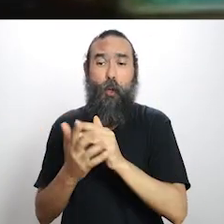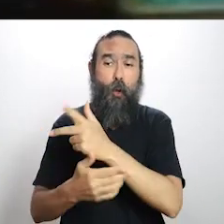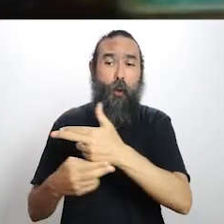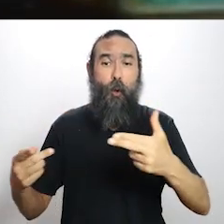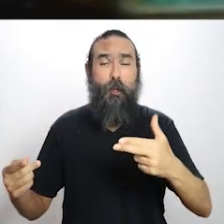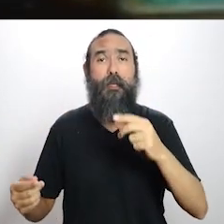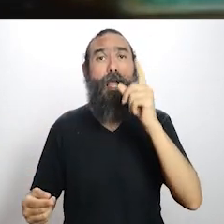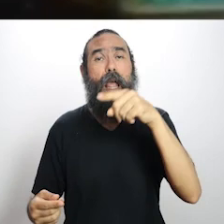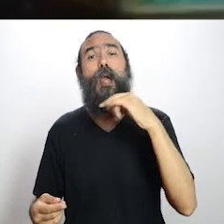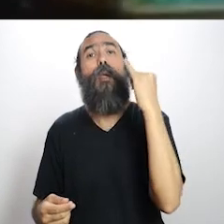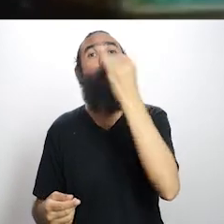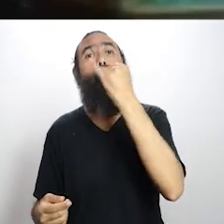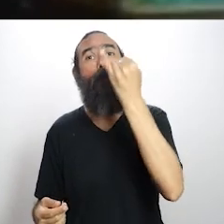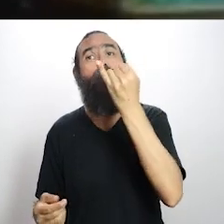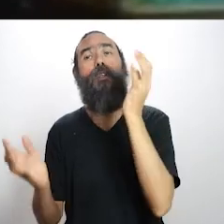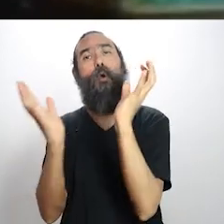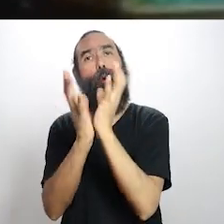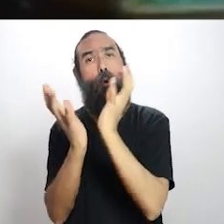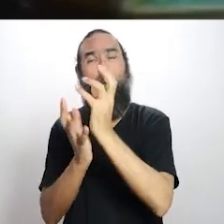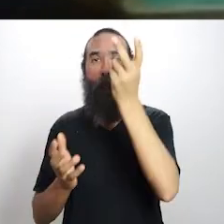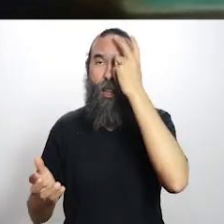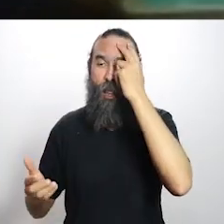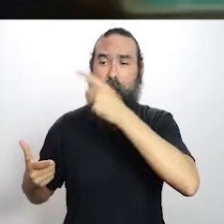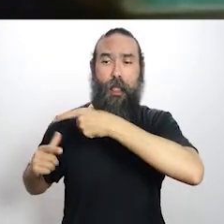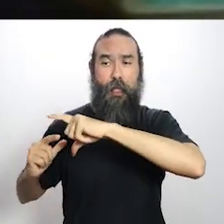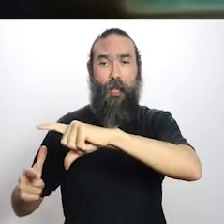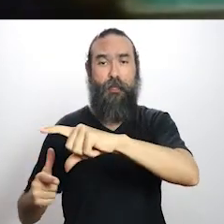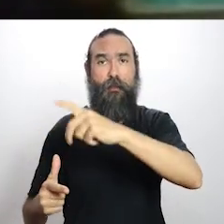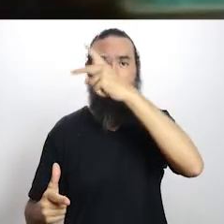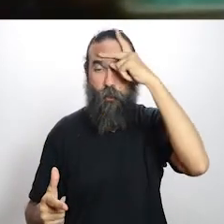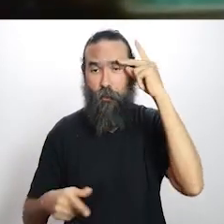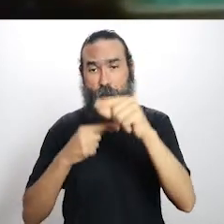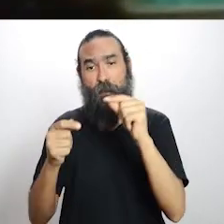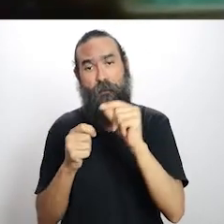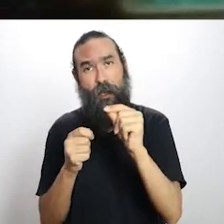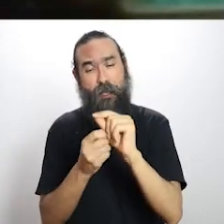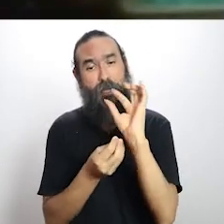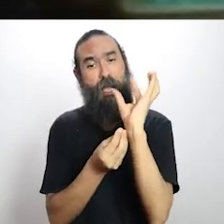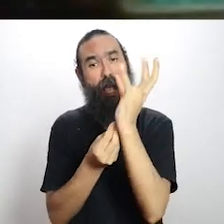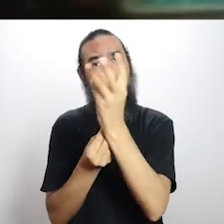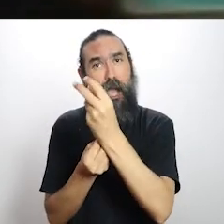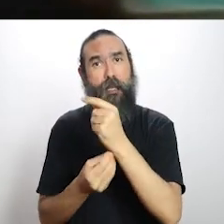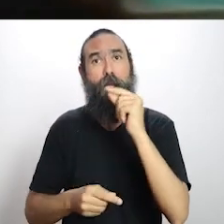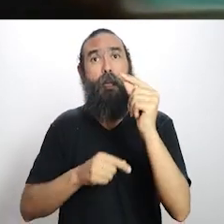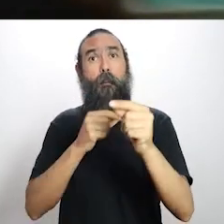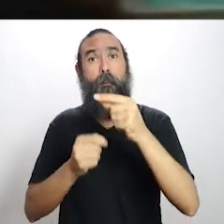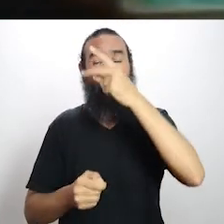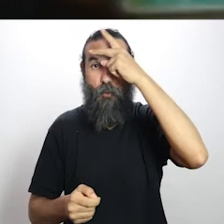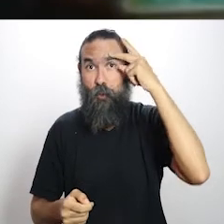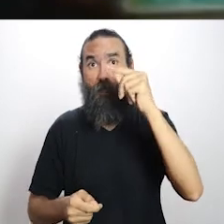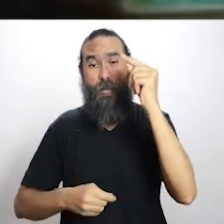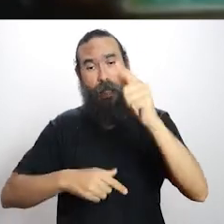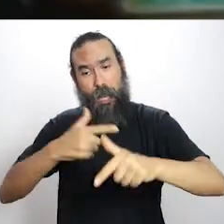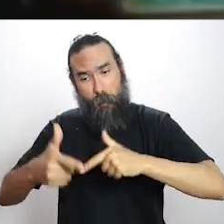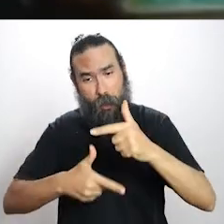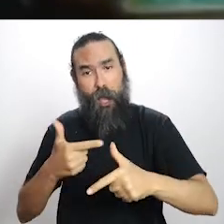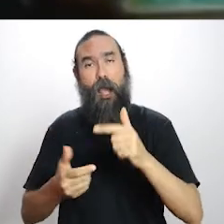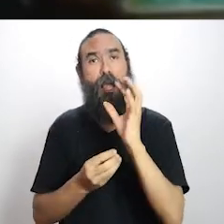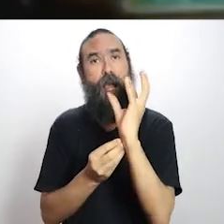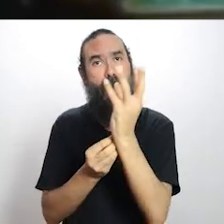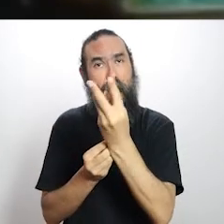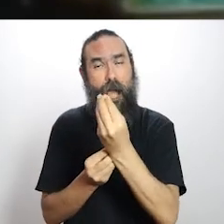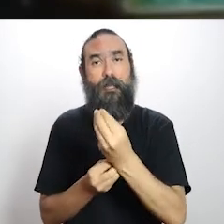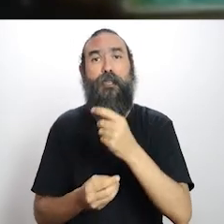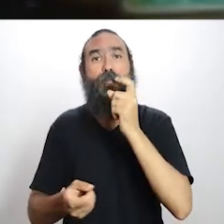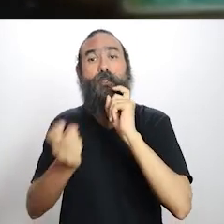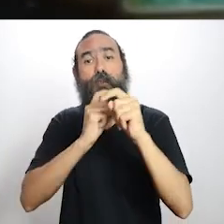importantes para os povos e comunidades tradicionais, para os fazedores de arte, para os produtores culturais, e que a gente consiga fazer com que